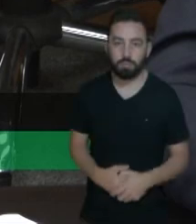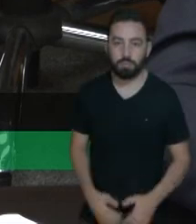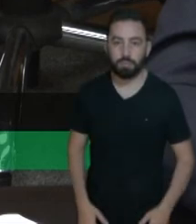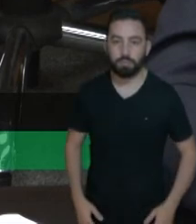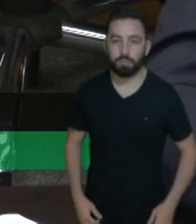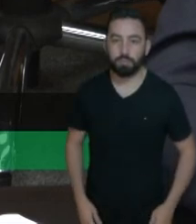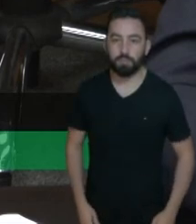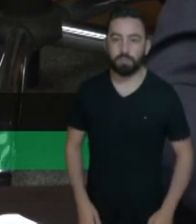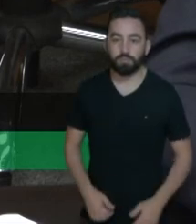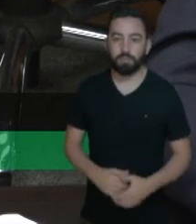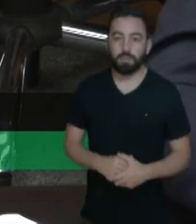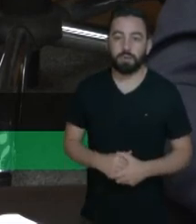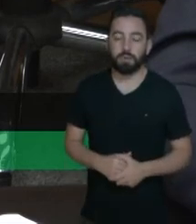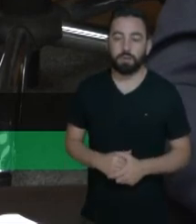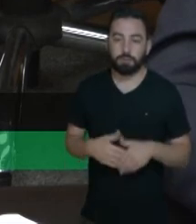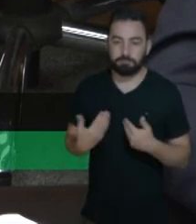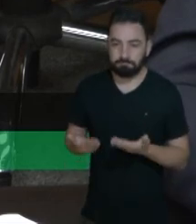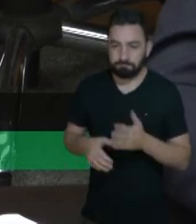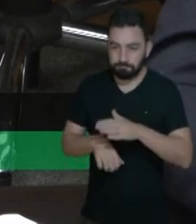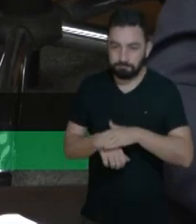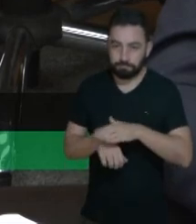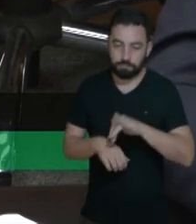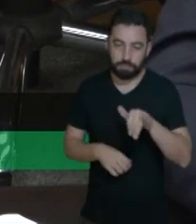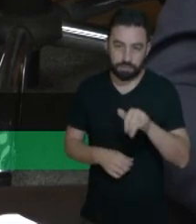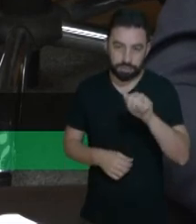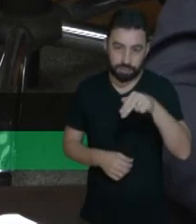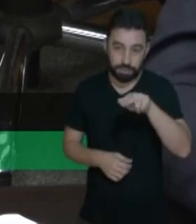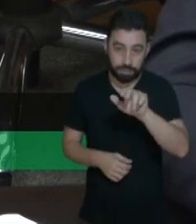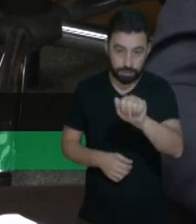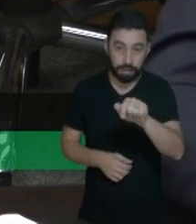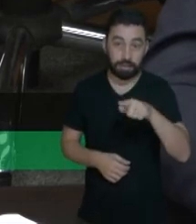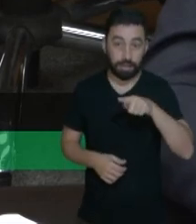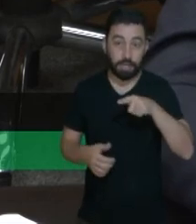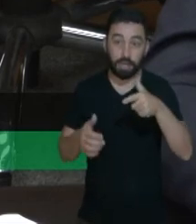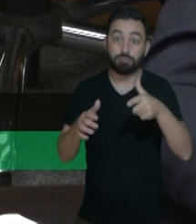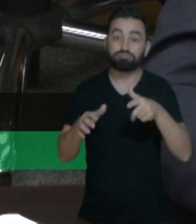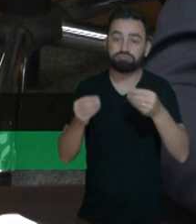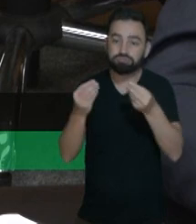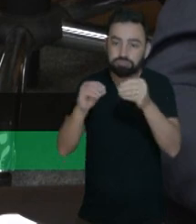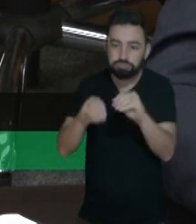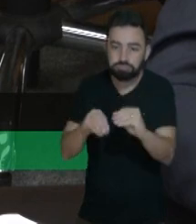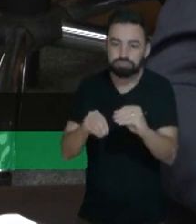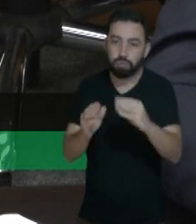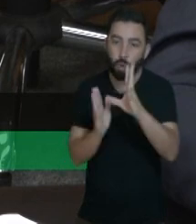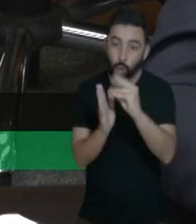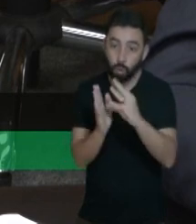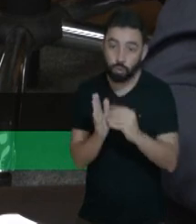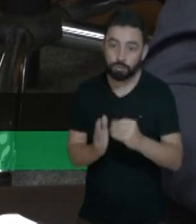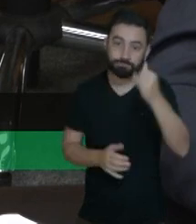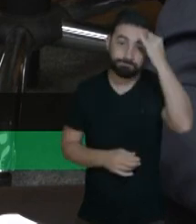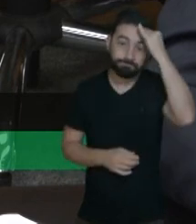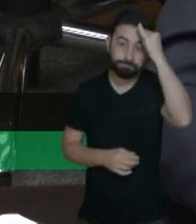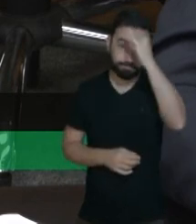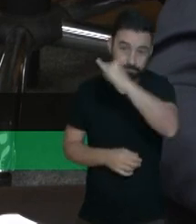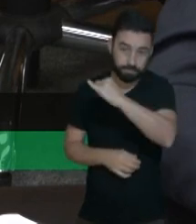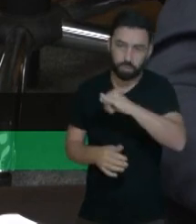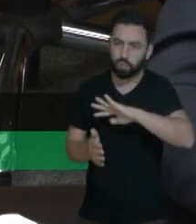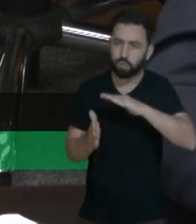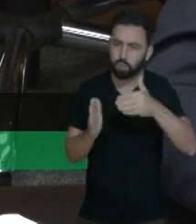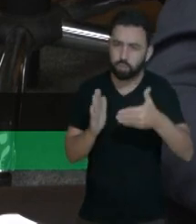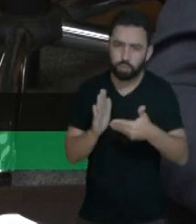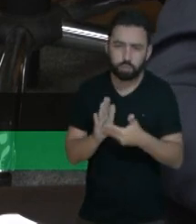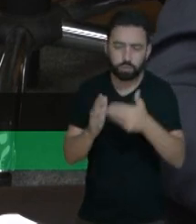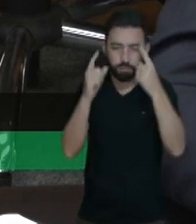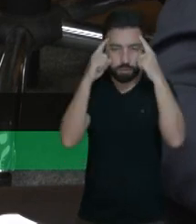autoria da deputada Jana Guedes dispõe sobre a inclusão de conteúdos relativos à prevenção de todas as formas de violência